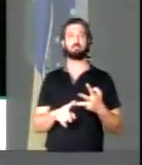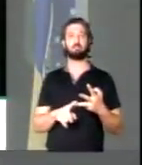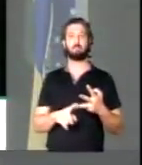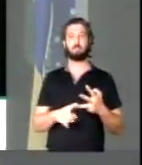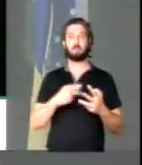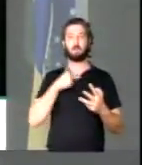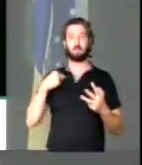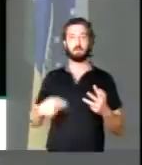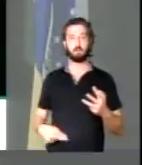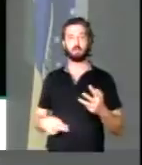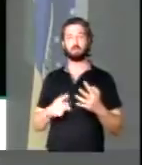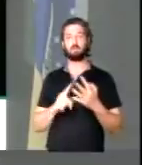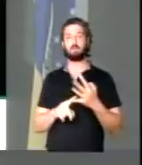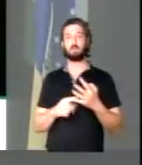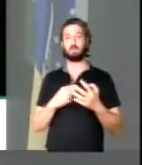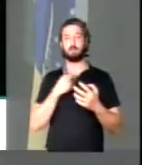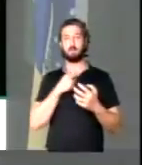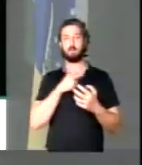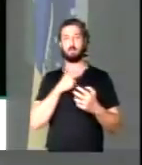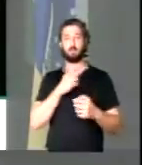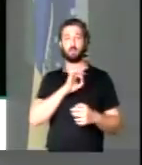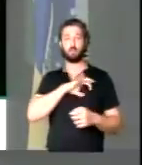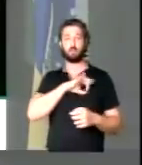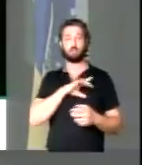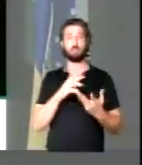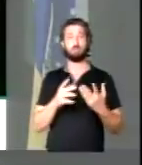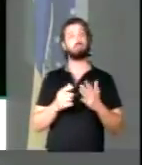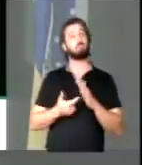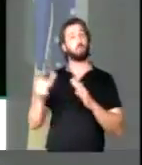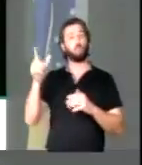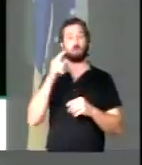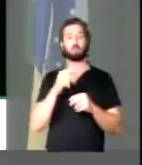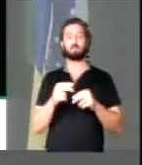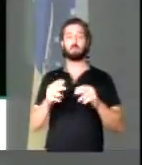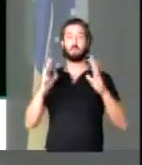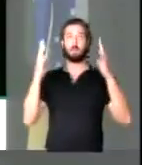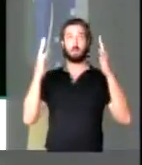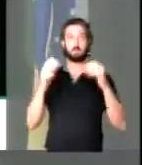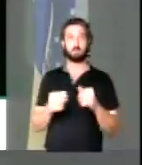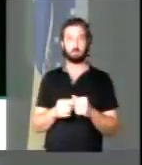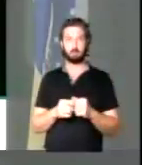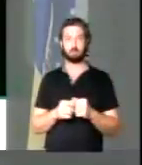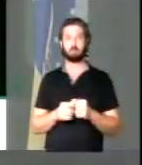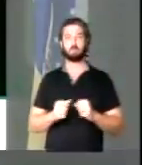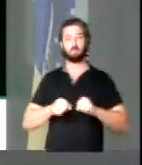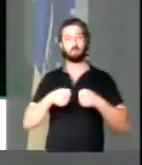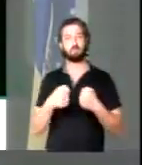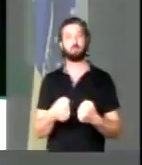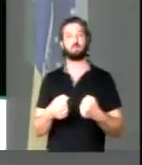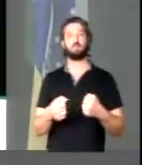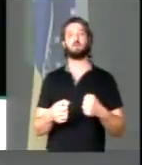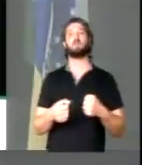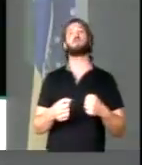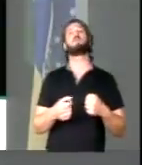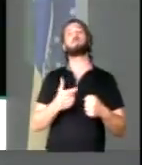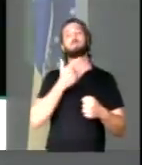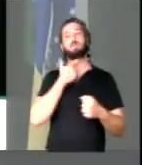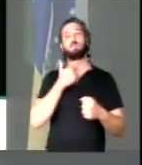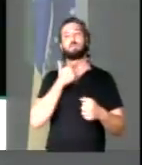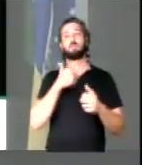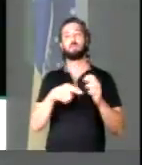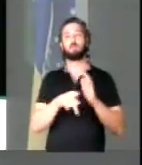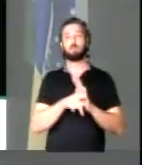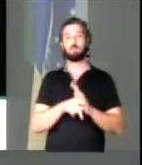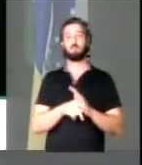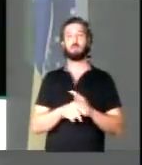a China, como o Chile e outros, graças ao empenho e o desprendimento